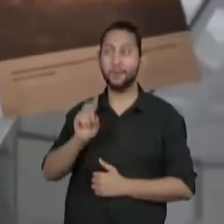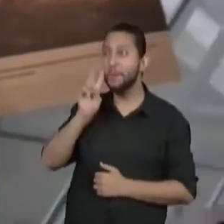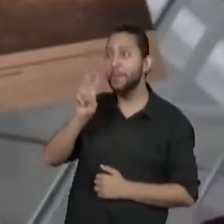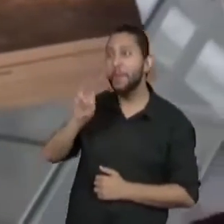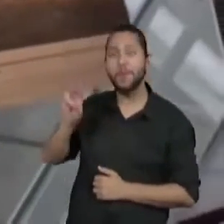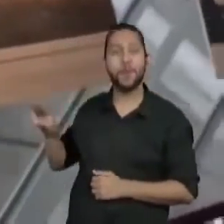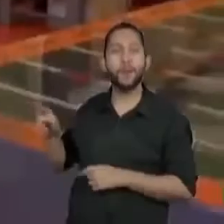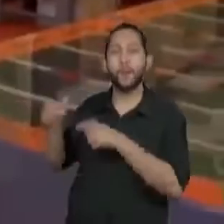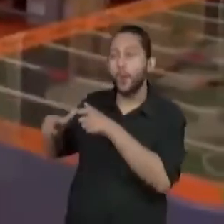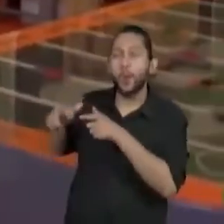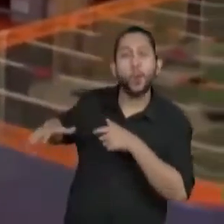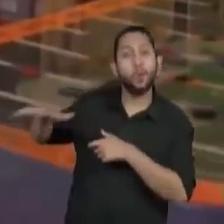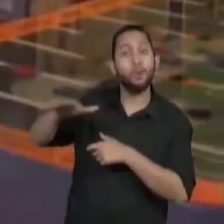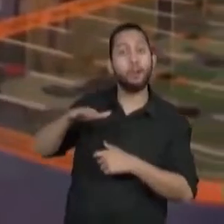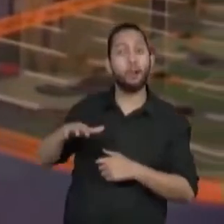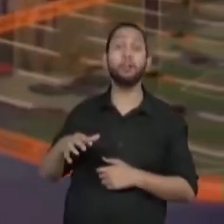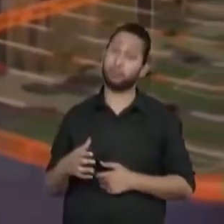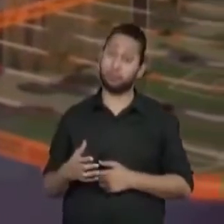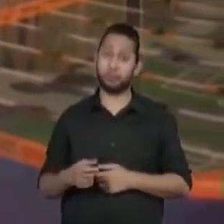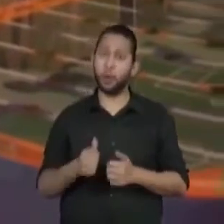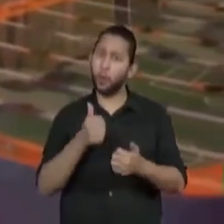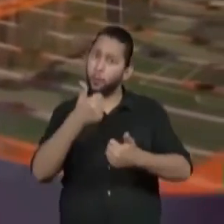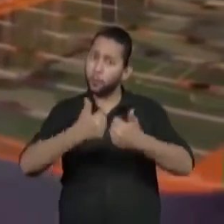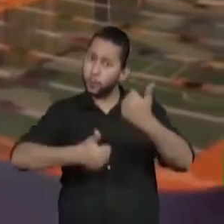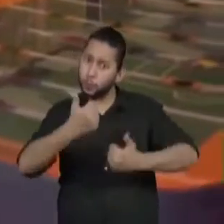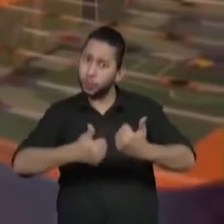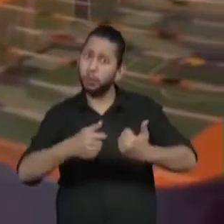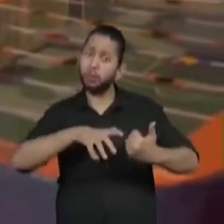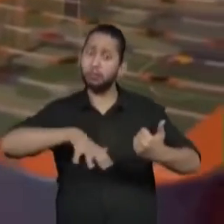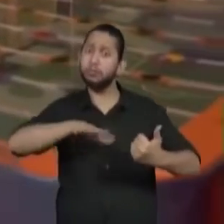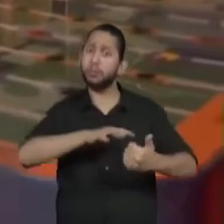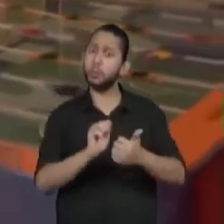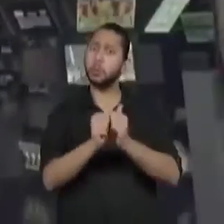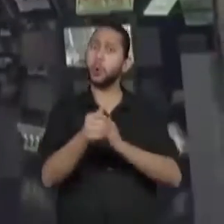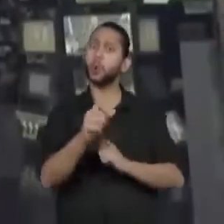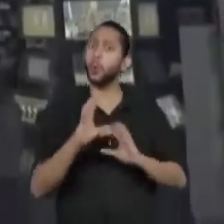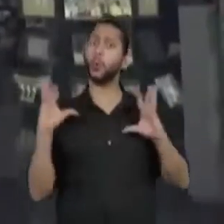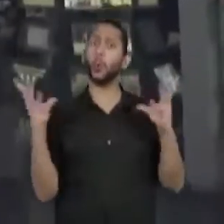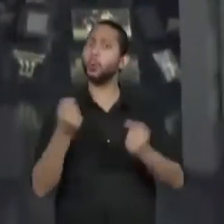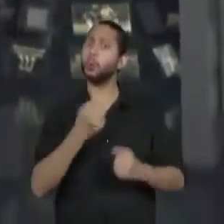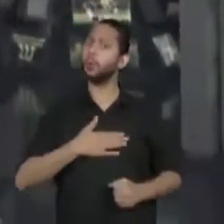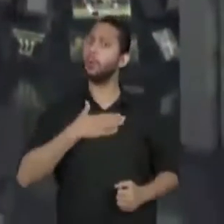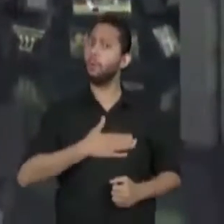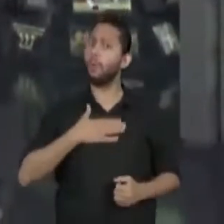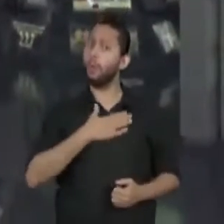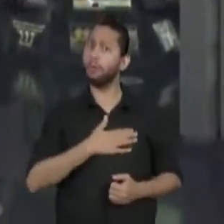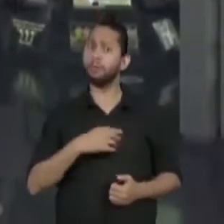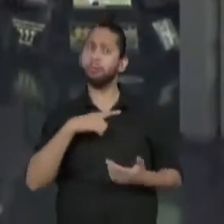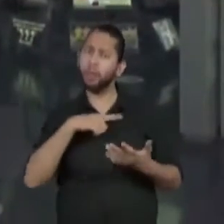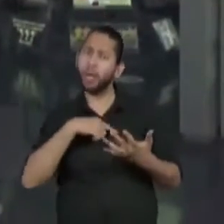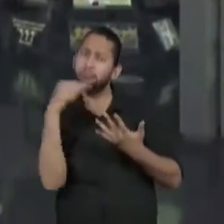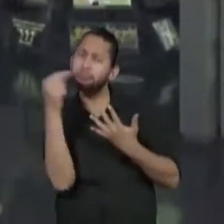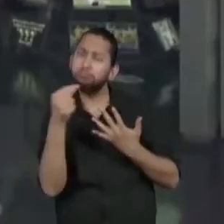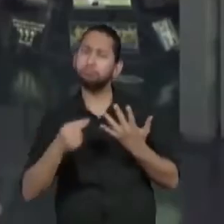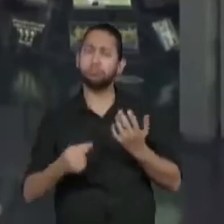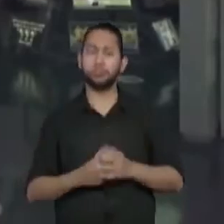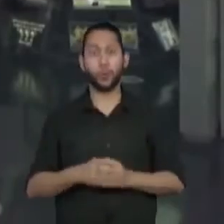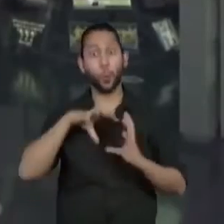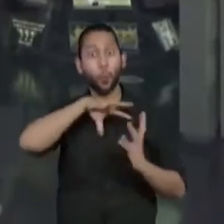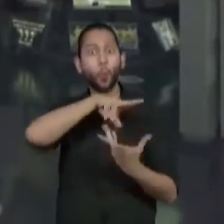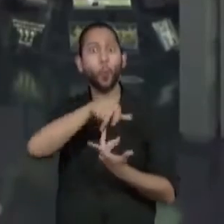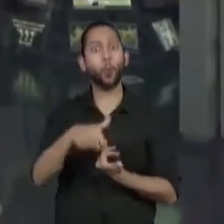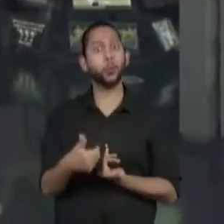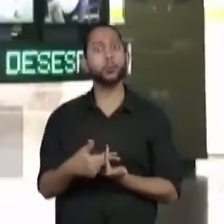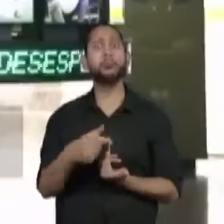particularidades desse esporte tão querido e conhecido por todo mundo. Isso mesmo, aí conhecido mundialmente e